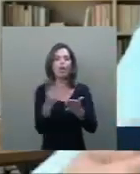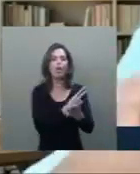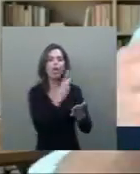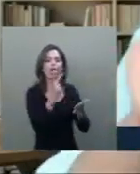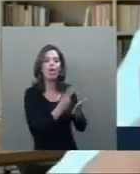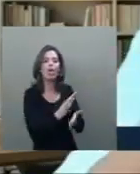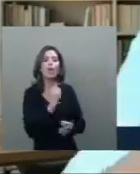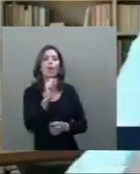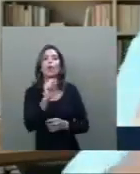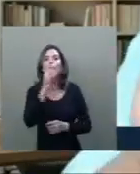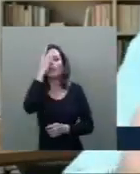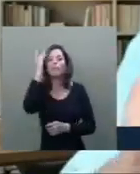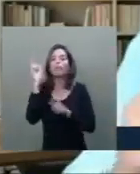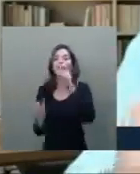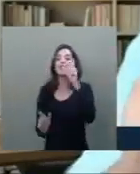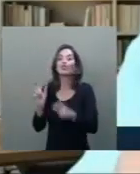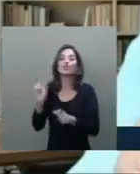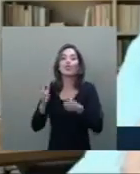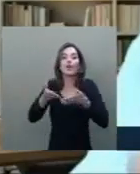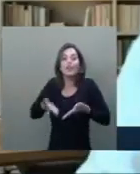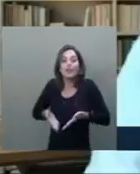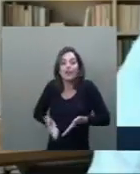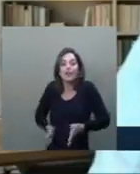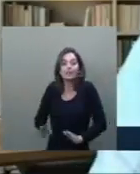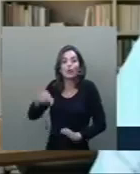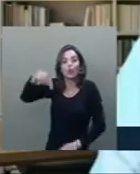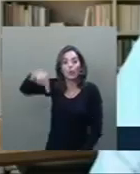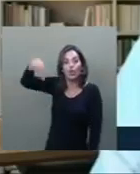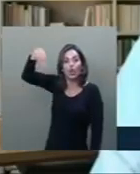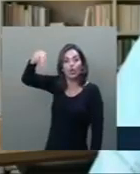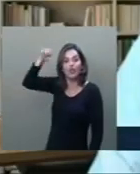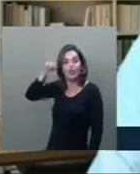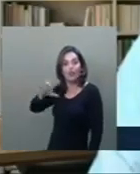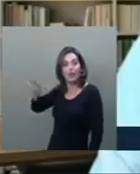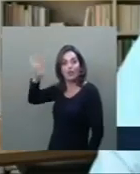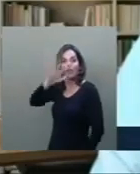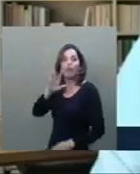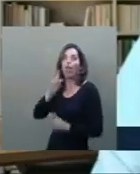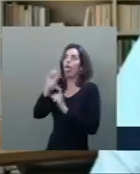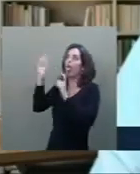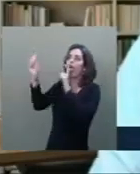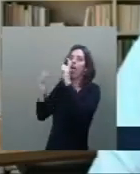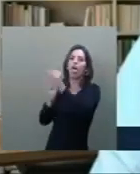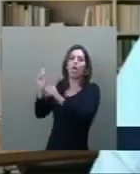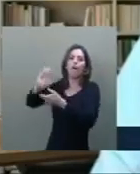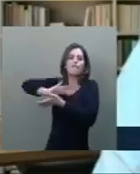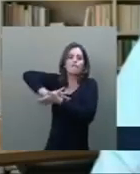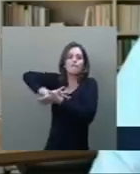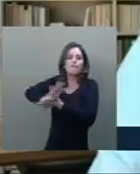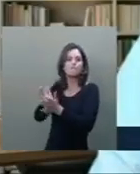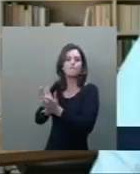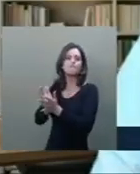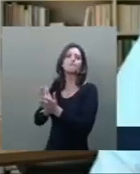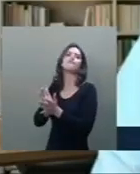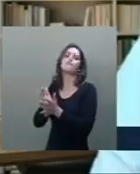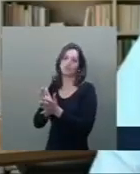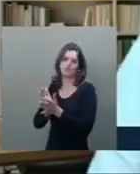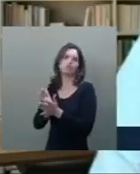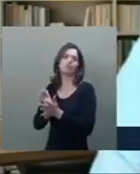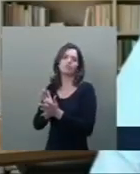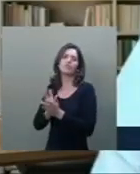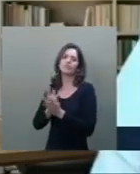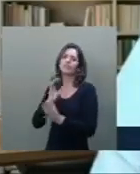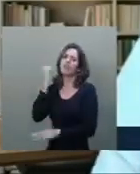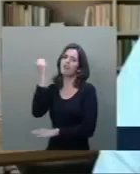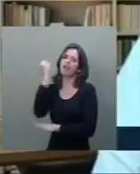a população nordestina por causa das eleições. Isso é grave, isso é crime, isso é cruel, é